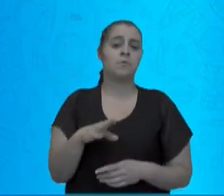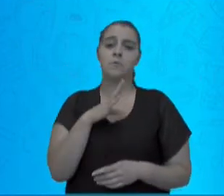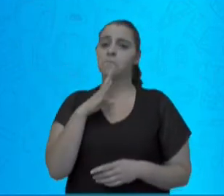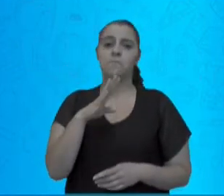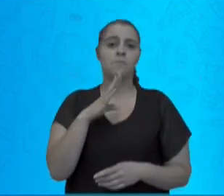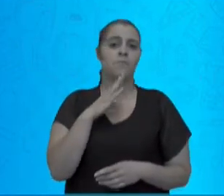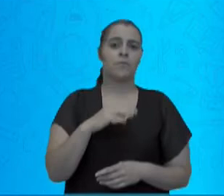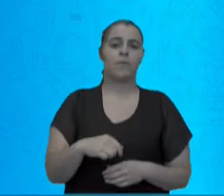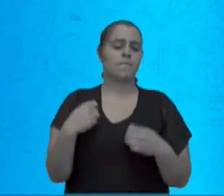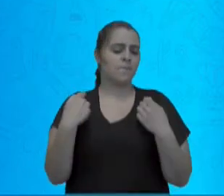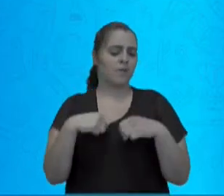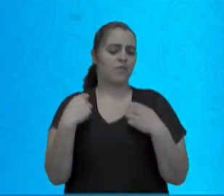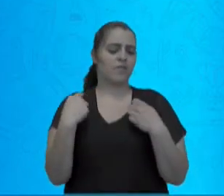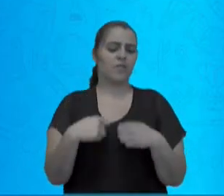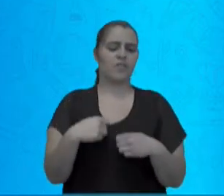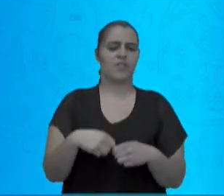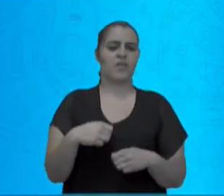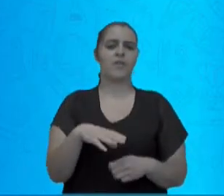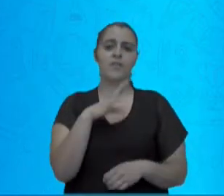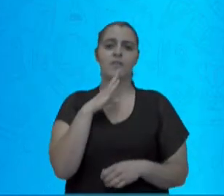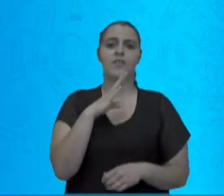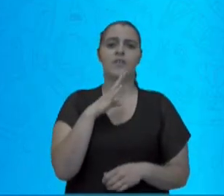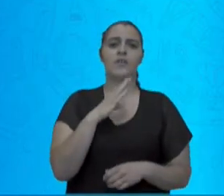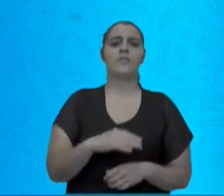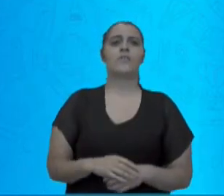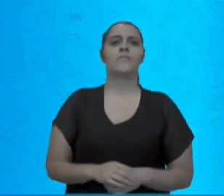Nós precisamos ter consciência disso.